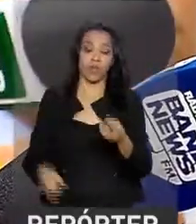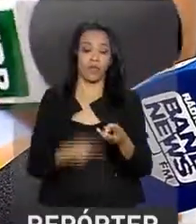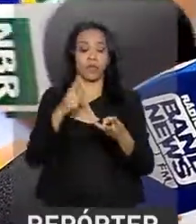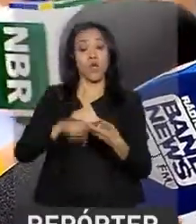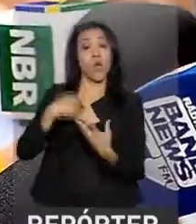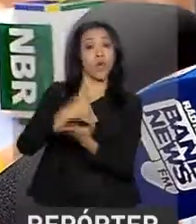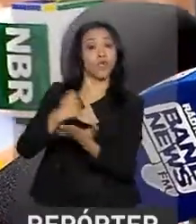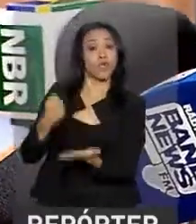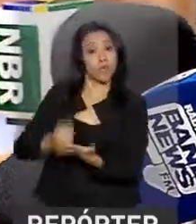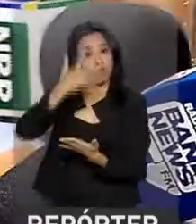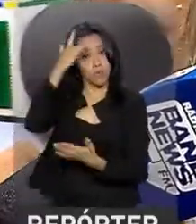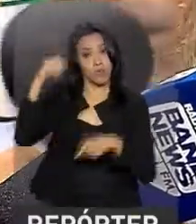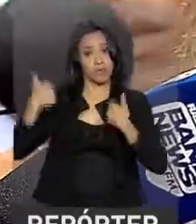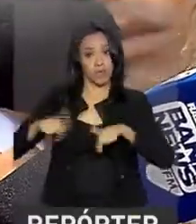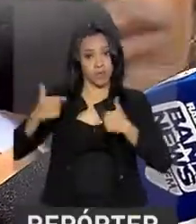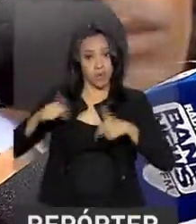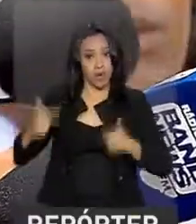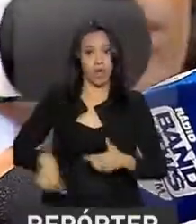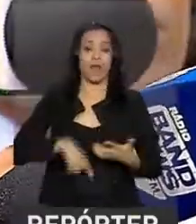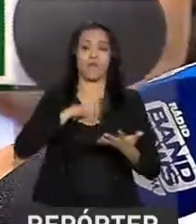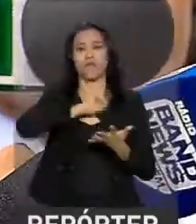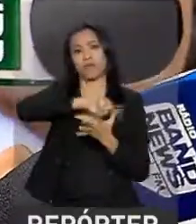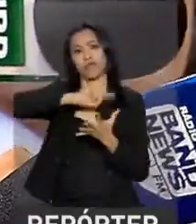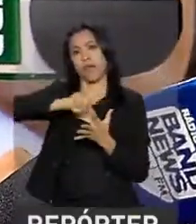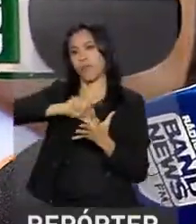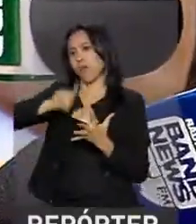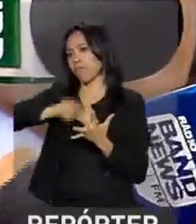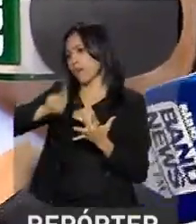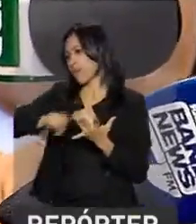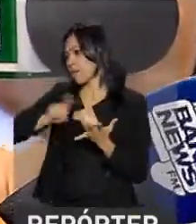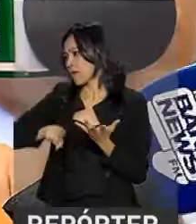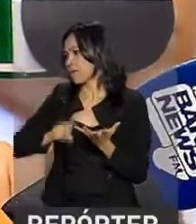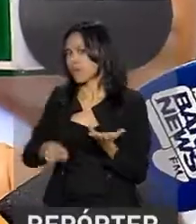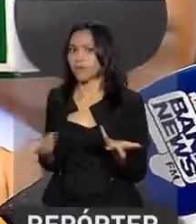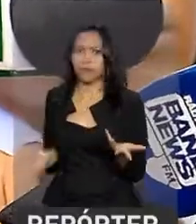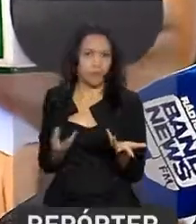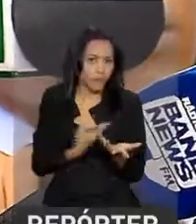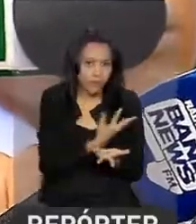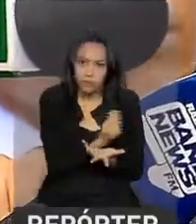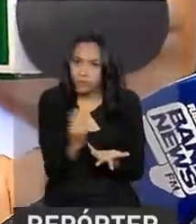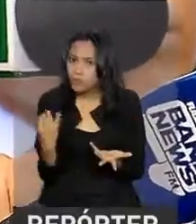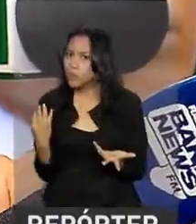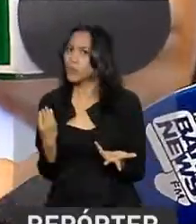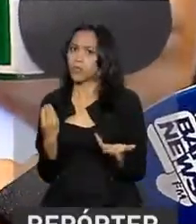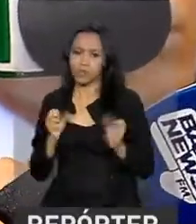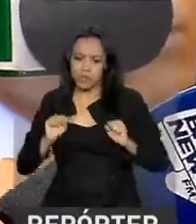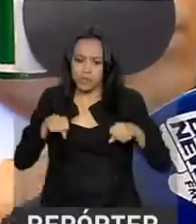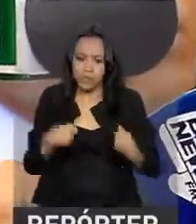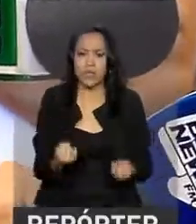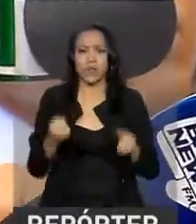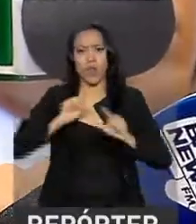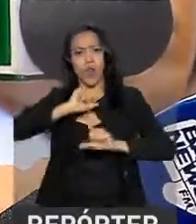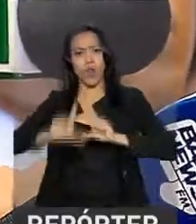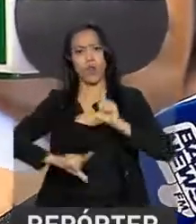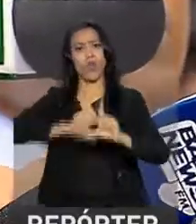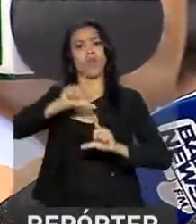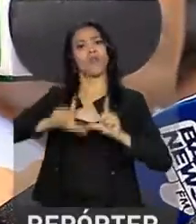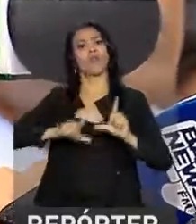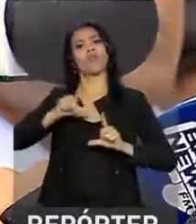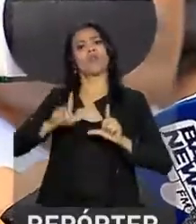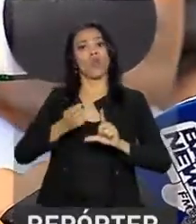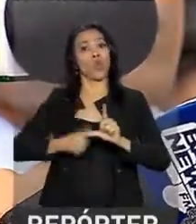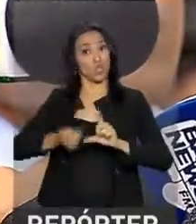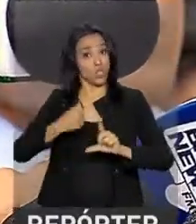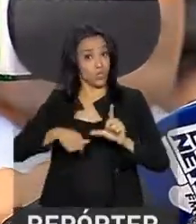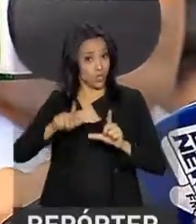fiscais a a operação reversa os corretores enfim a todo o empenho para que tudo ocorra bem isso é gasto